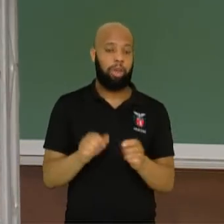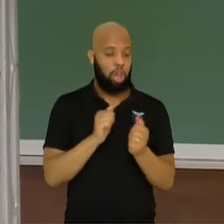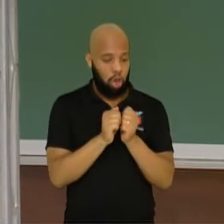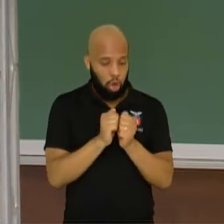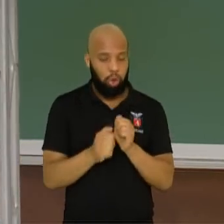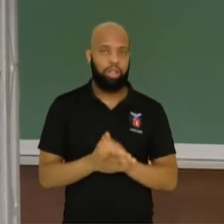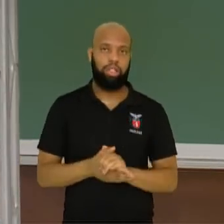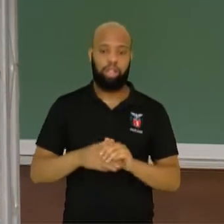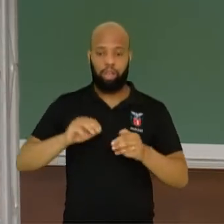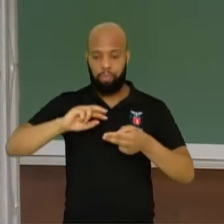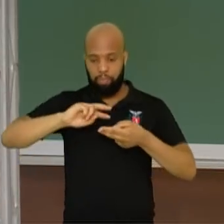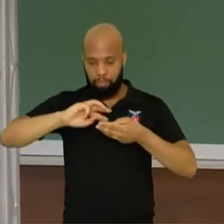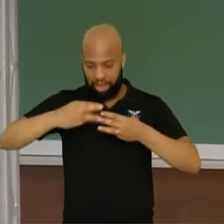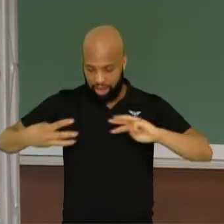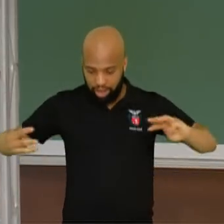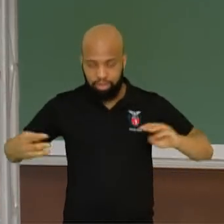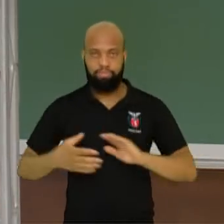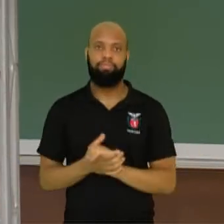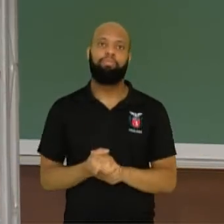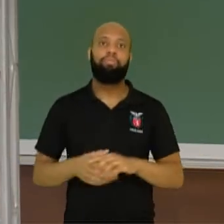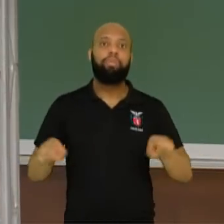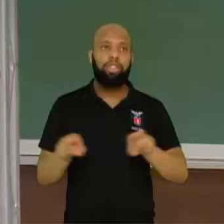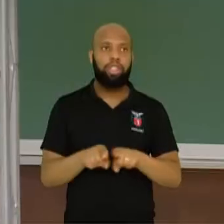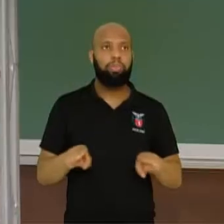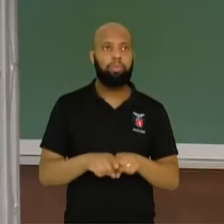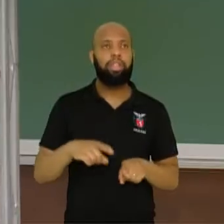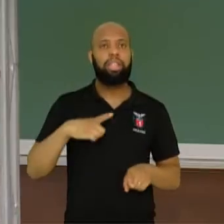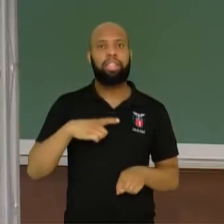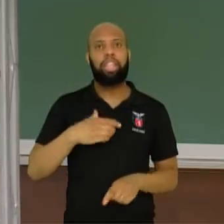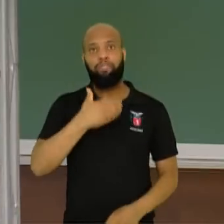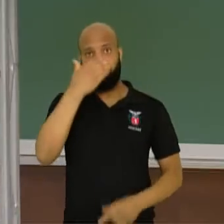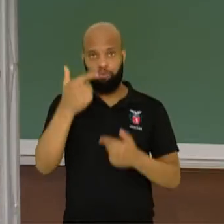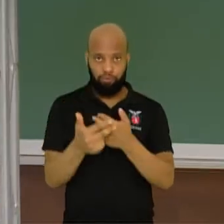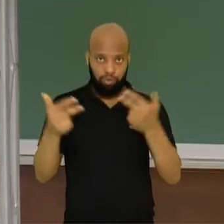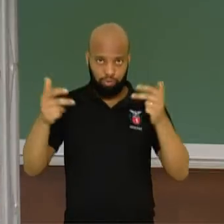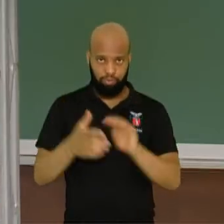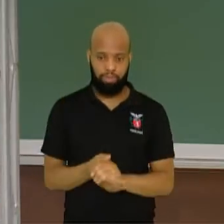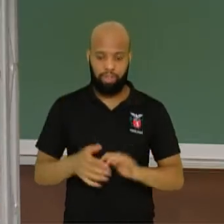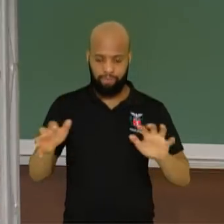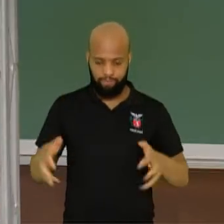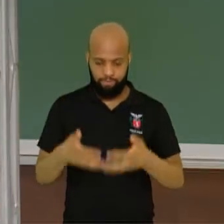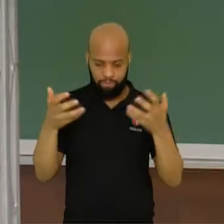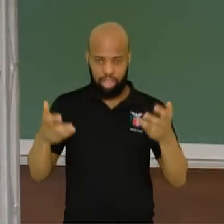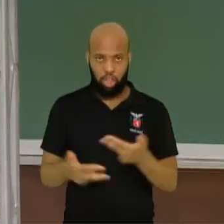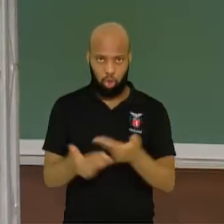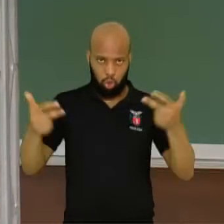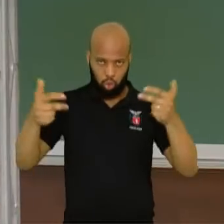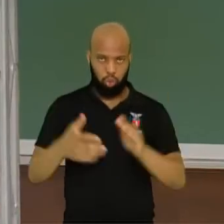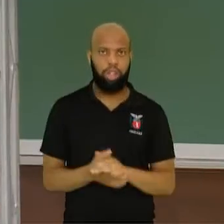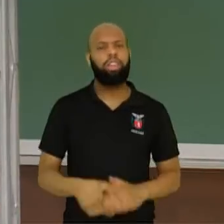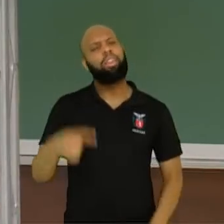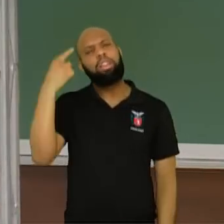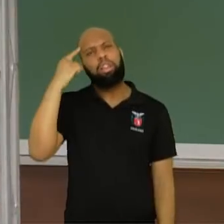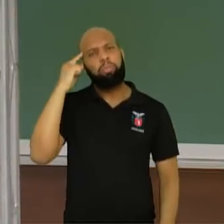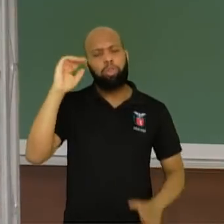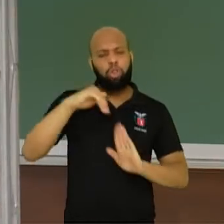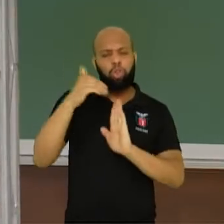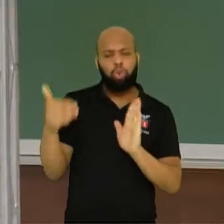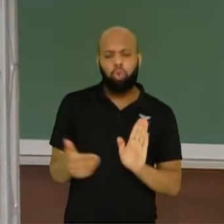você estar me assistindo na televisão, carregar o celular para você acessar o Classroom, precisa de energia elétrica.